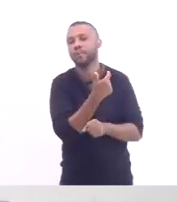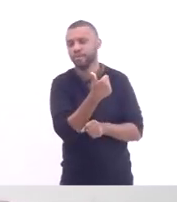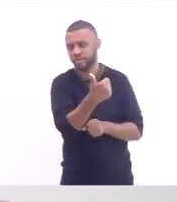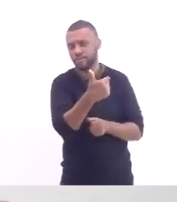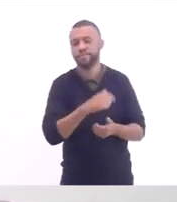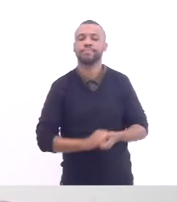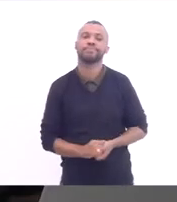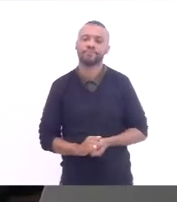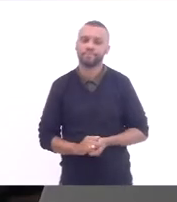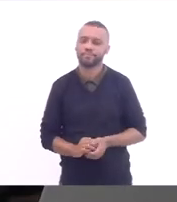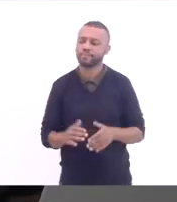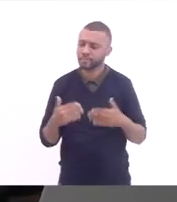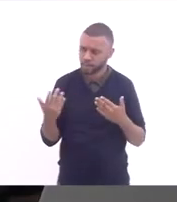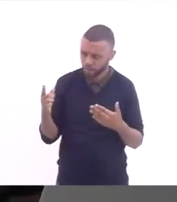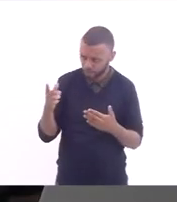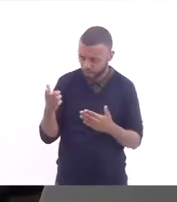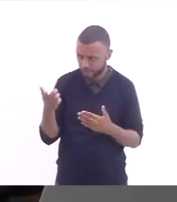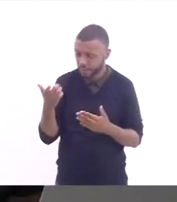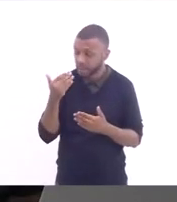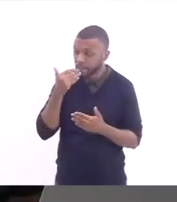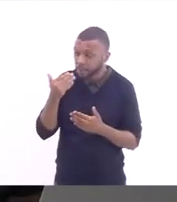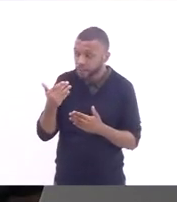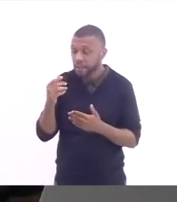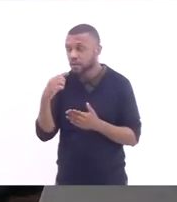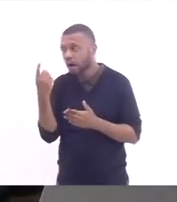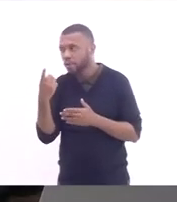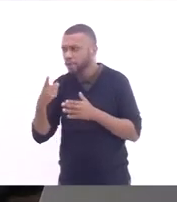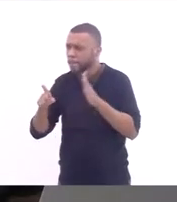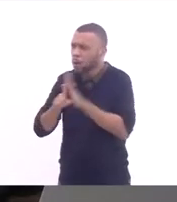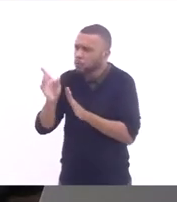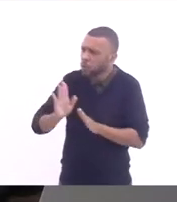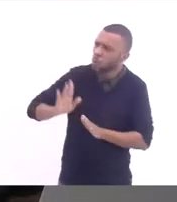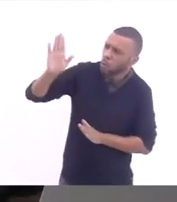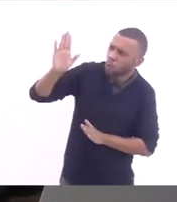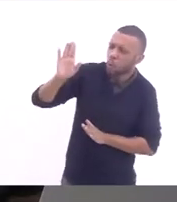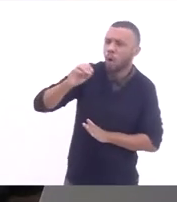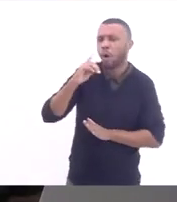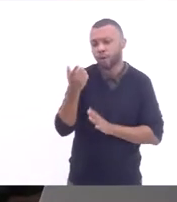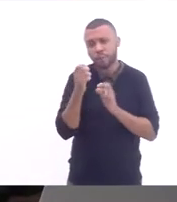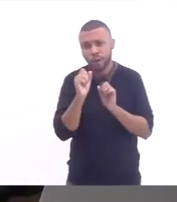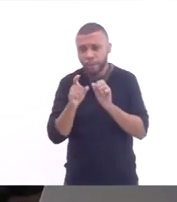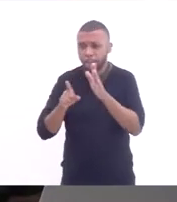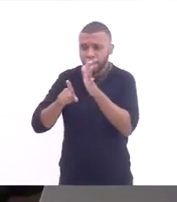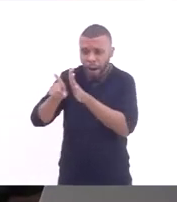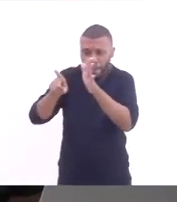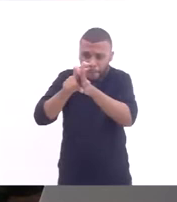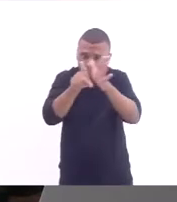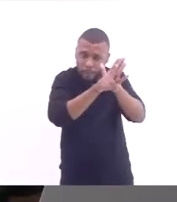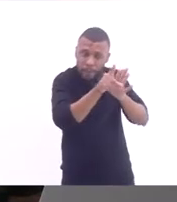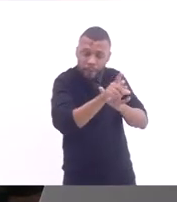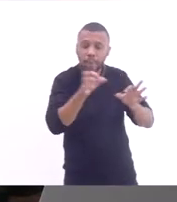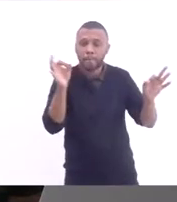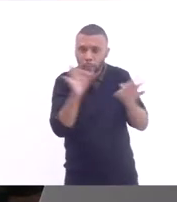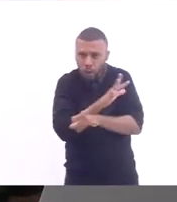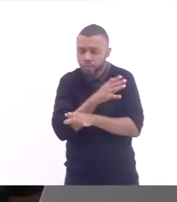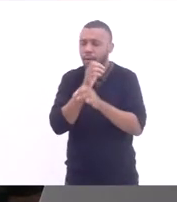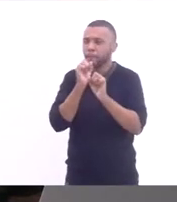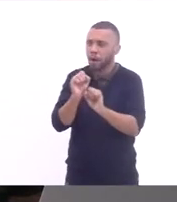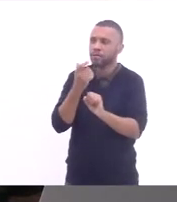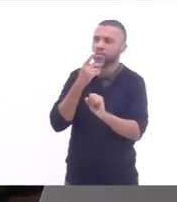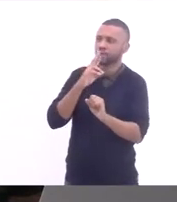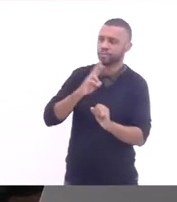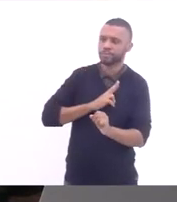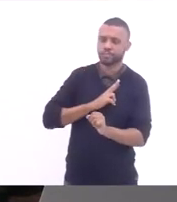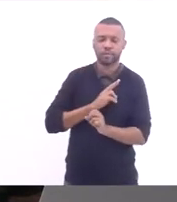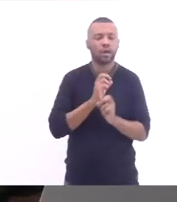a senhora prefere que a gente lhe interrompa ou a senhora pergunta tudo e depois a gente volta atrás? Pode ficar à vontade, pode interrompendo. Eu